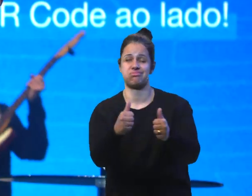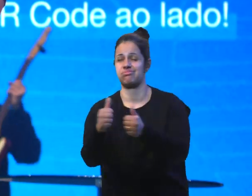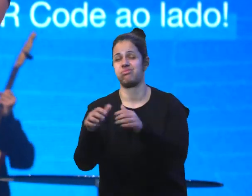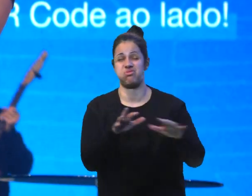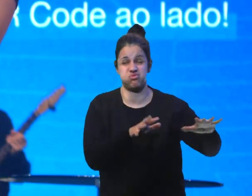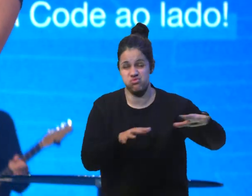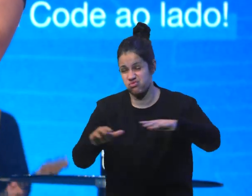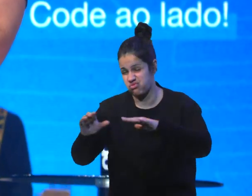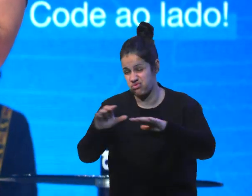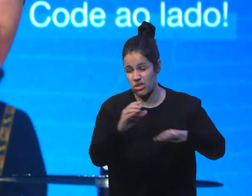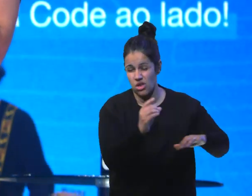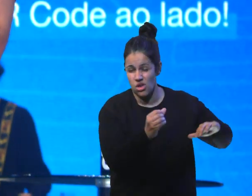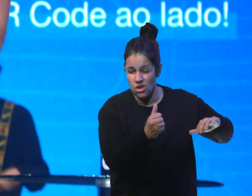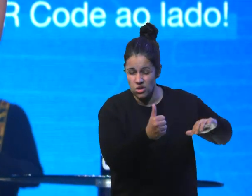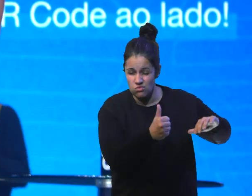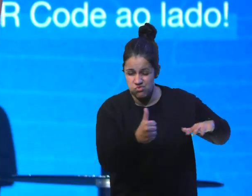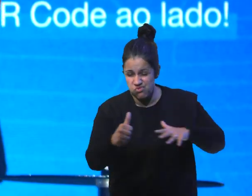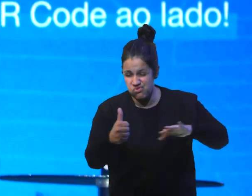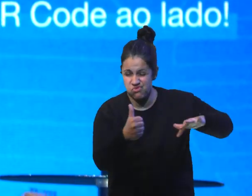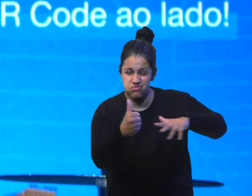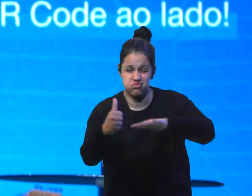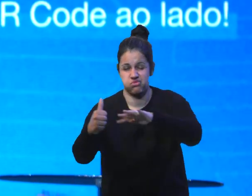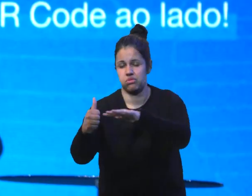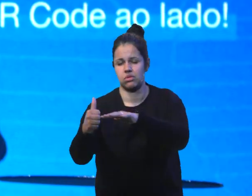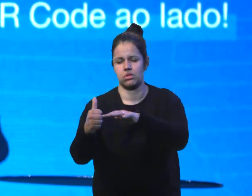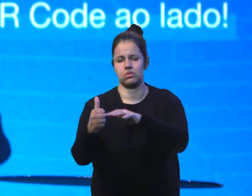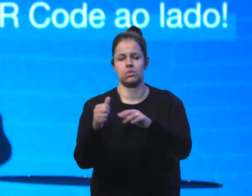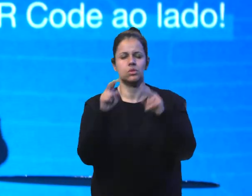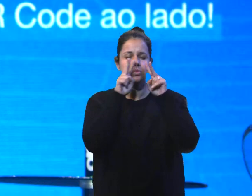Ele cansou de uma multidão que vem assistir.